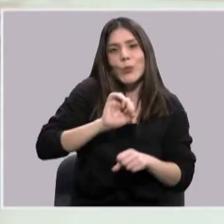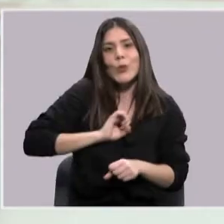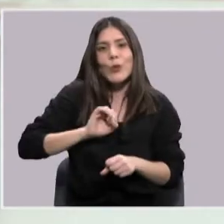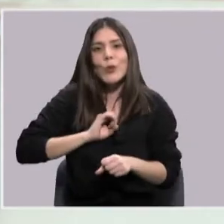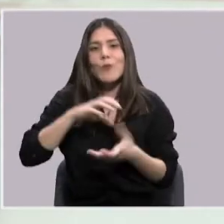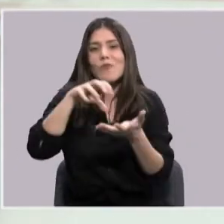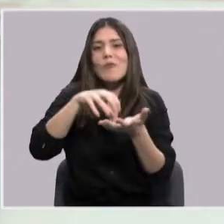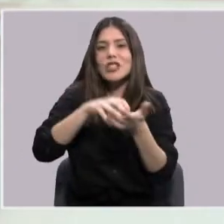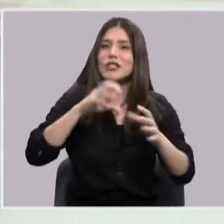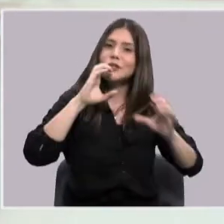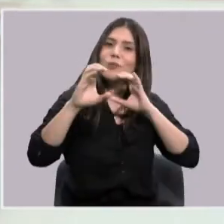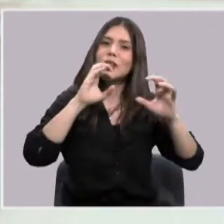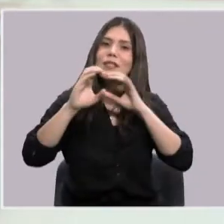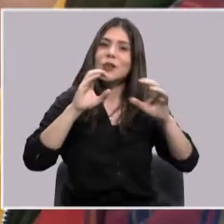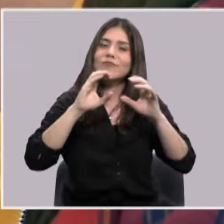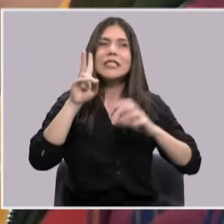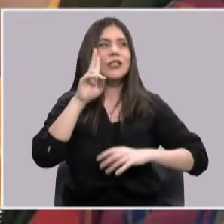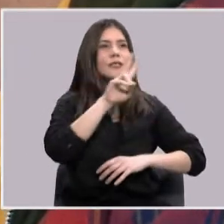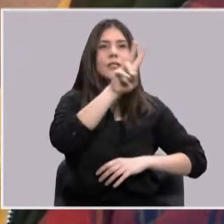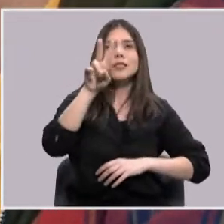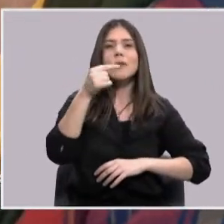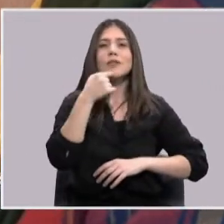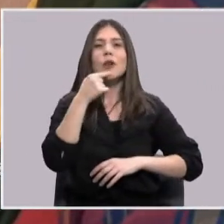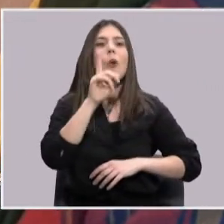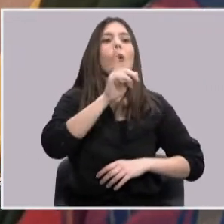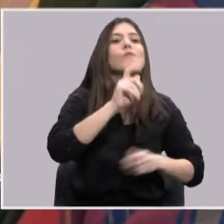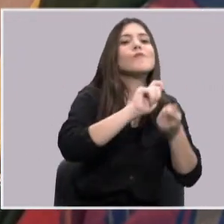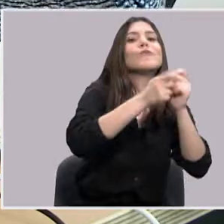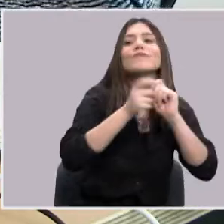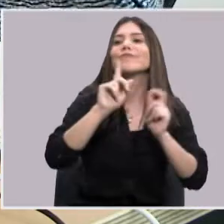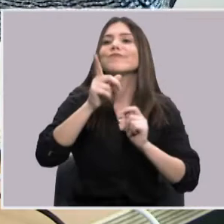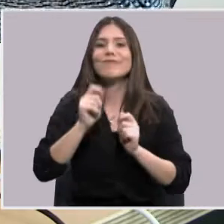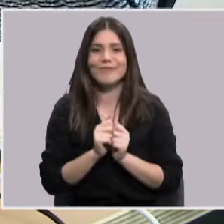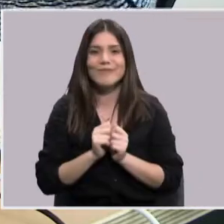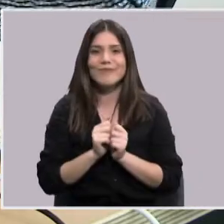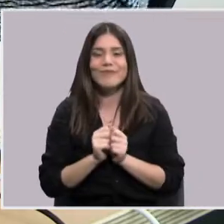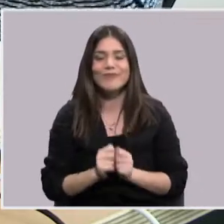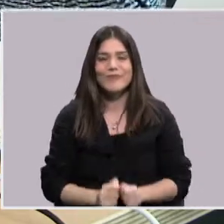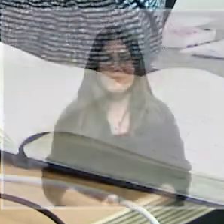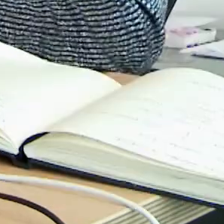da minha função e numa agência de comunicação, é nós olharmos de fora e tentar perceber o que é que pode ser melhorado.